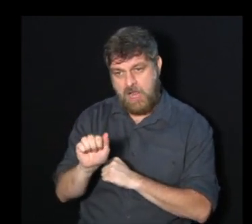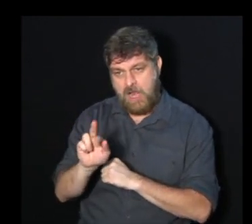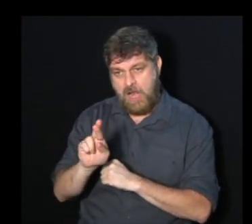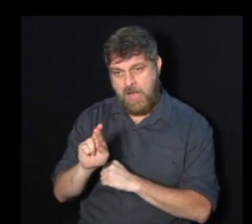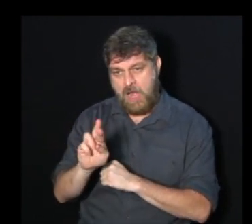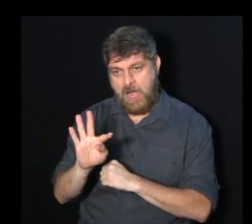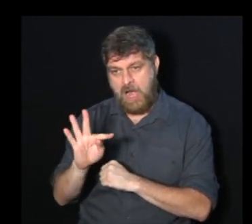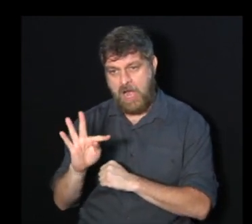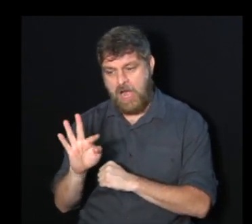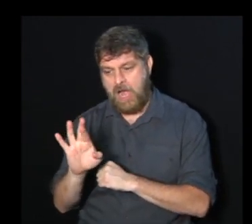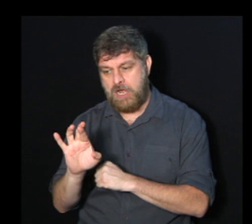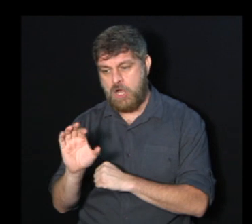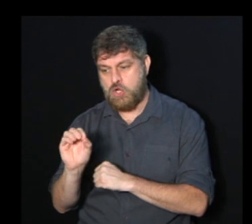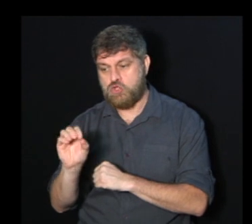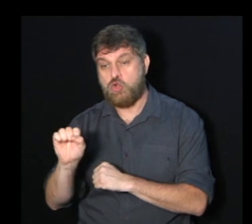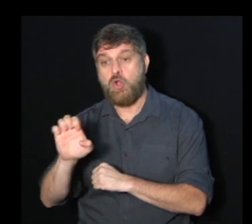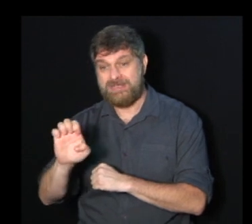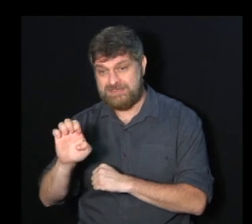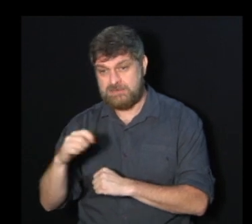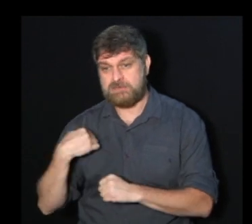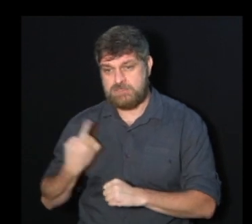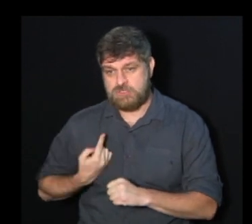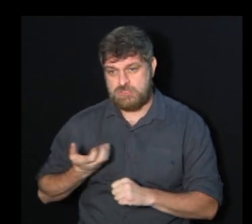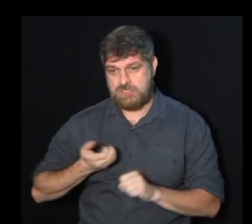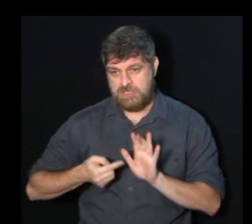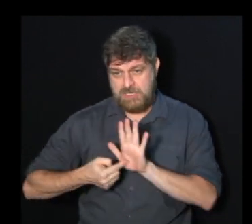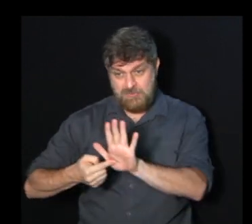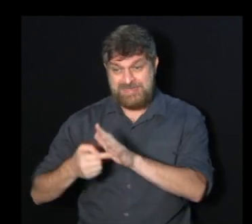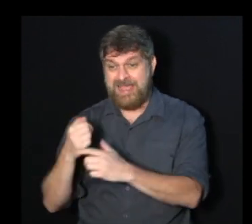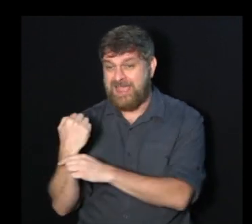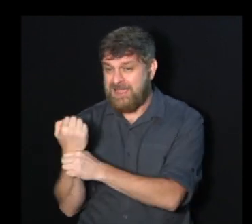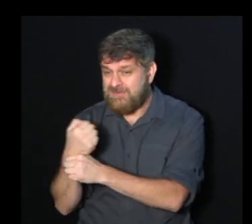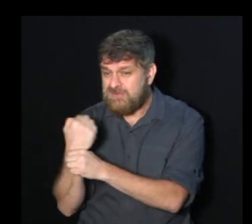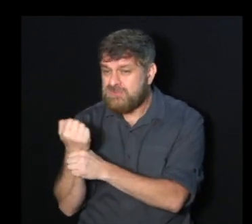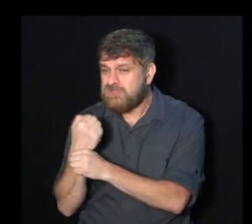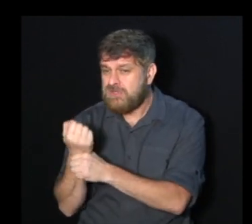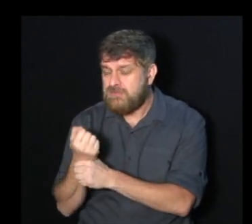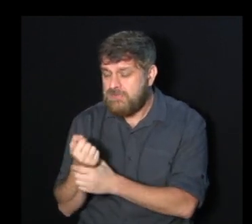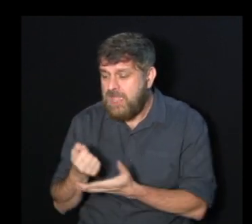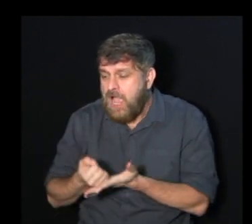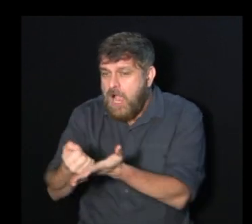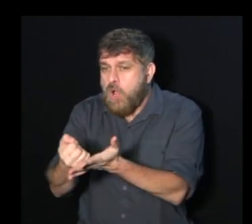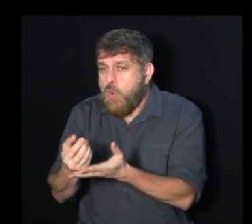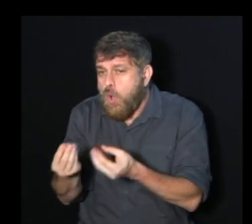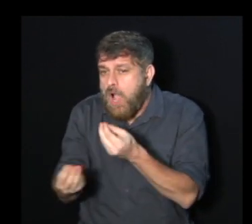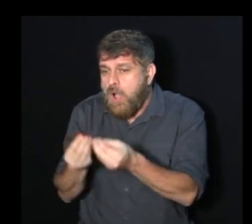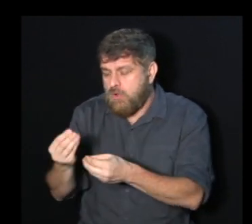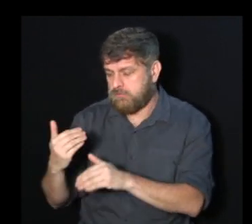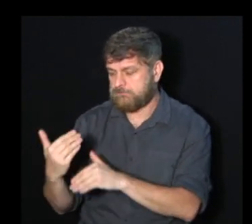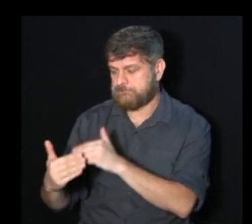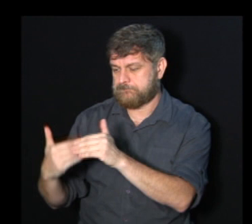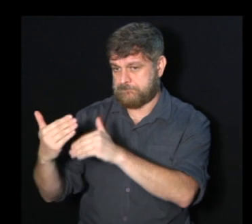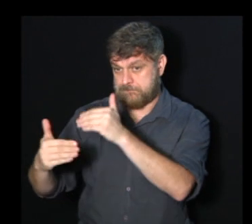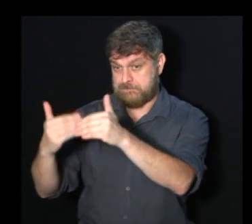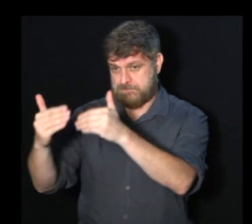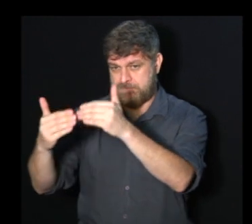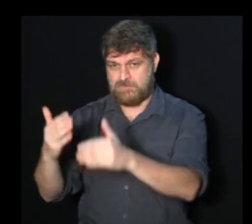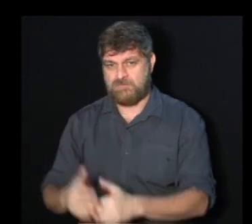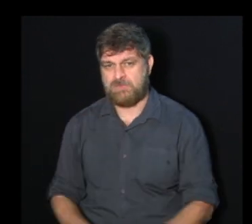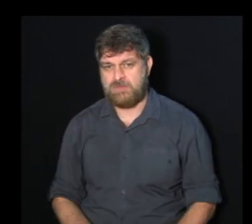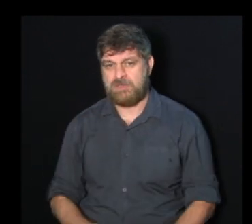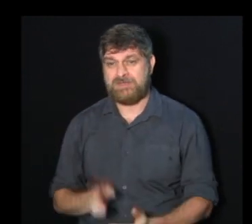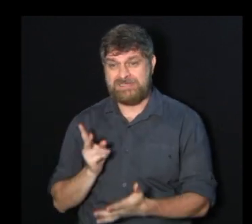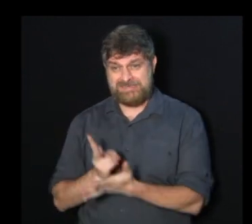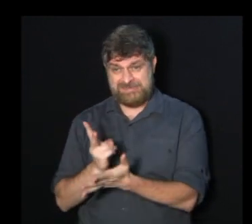Os benefícios que essa evolução, né, que a fisioterapia com evolução vem trazendo para a gente.